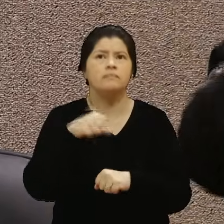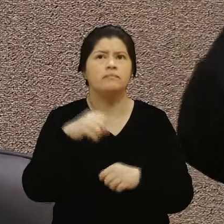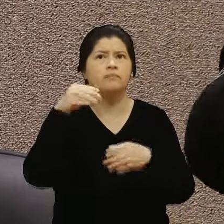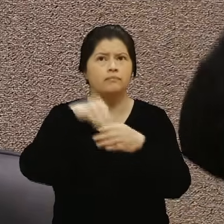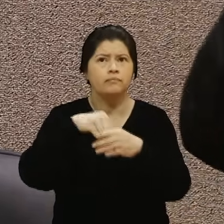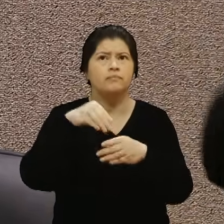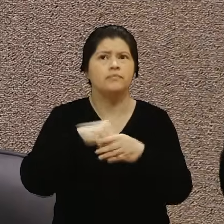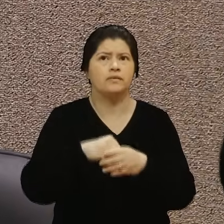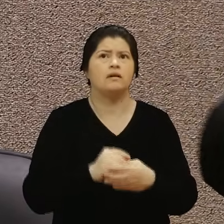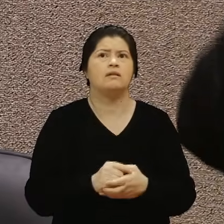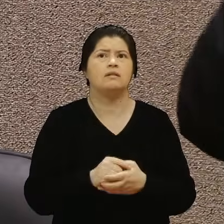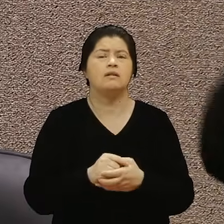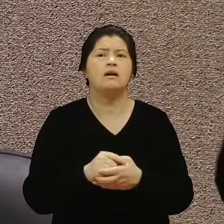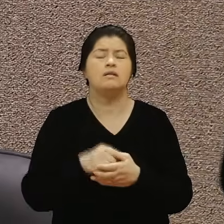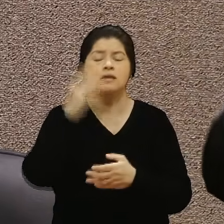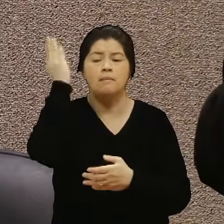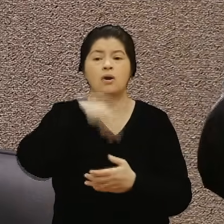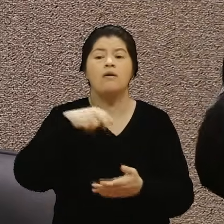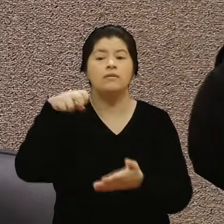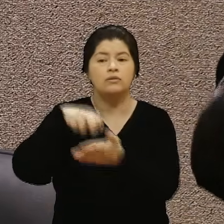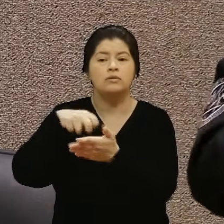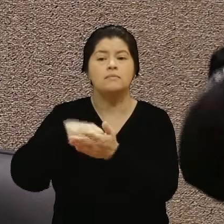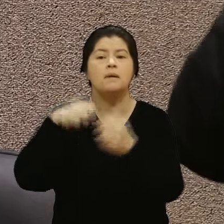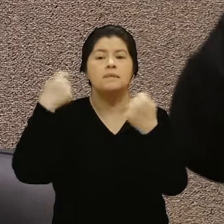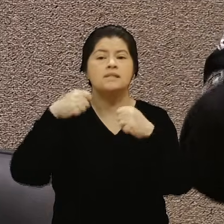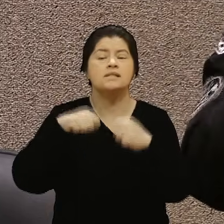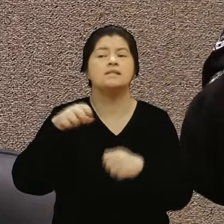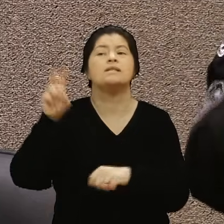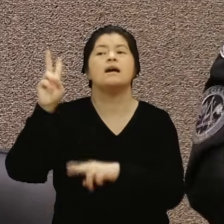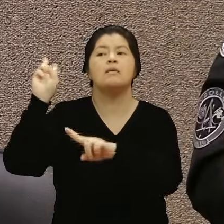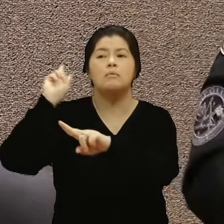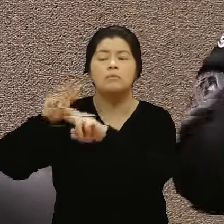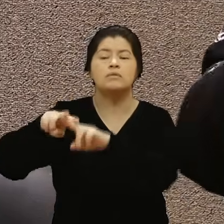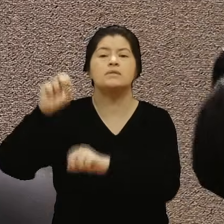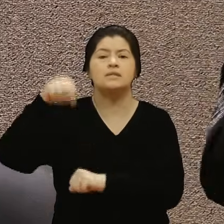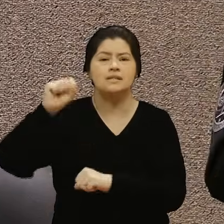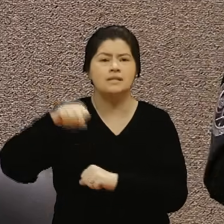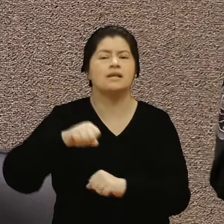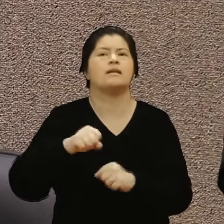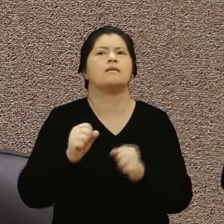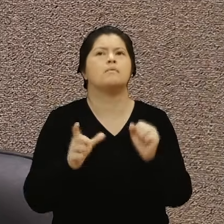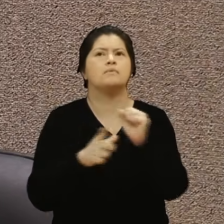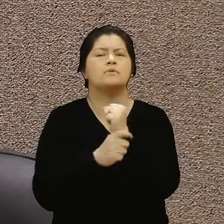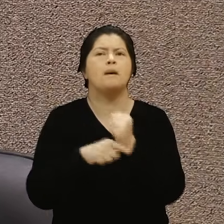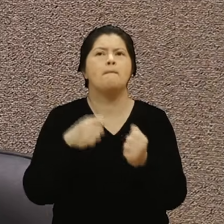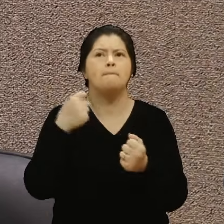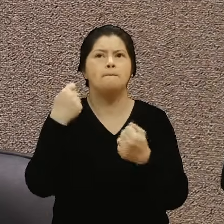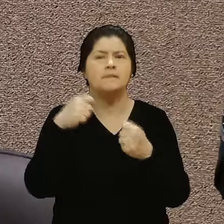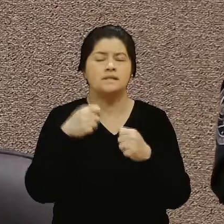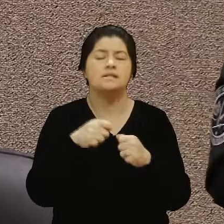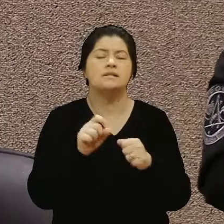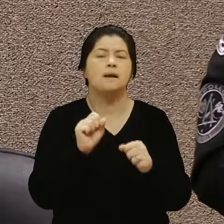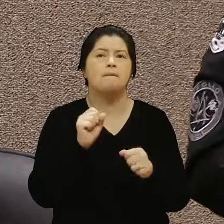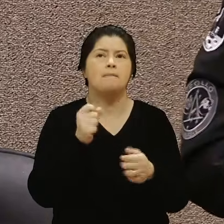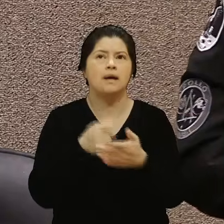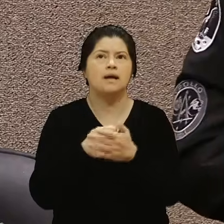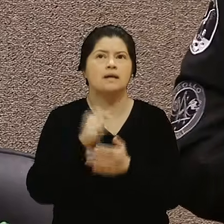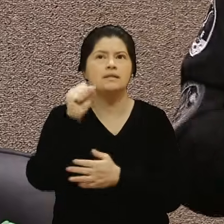quando há a prova do crime, deve-se ser condenado e deve-se ser preso e deve pagar por esse crime aí,